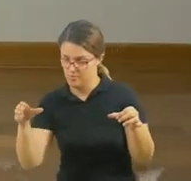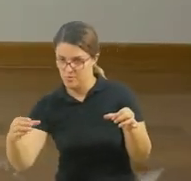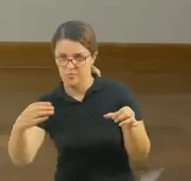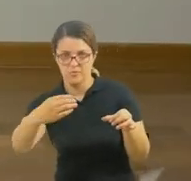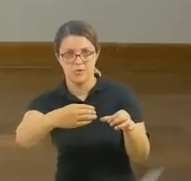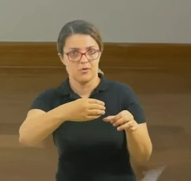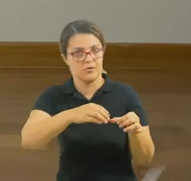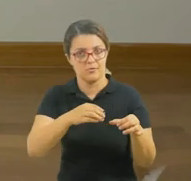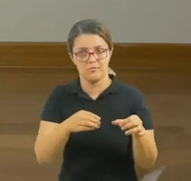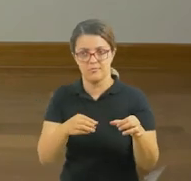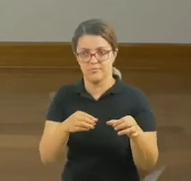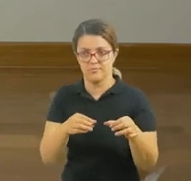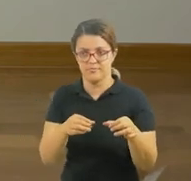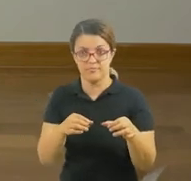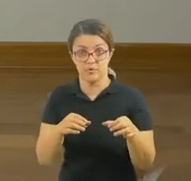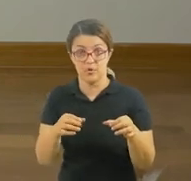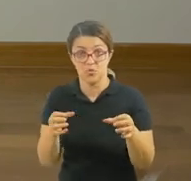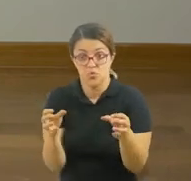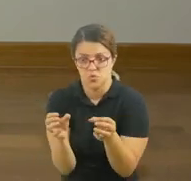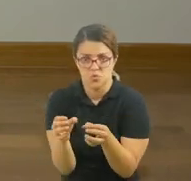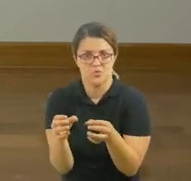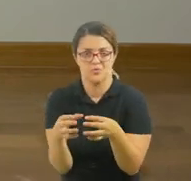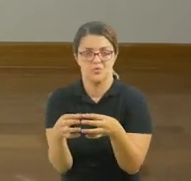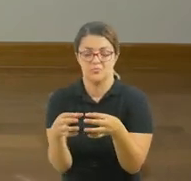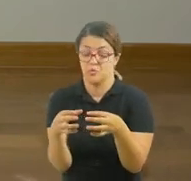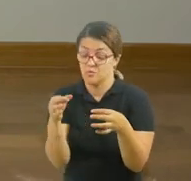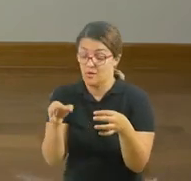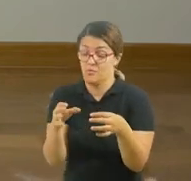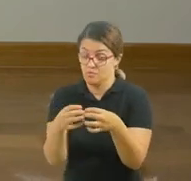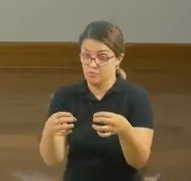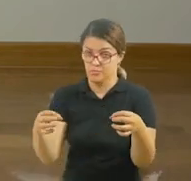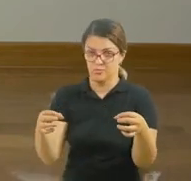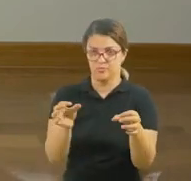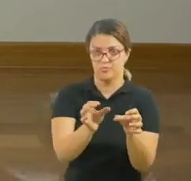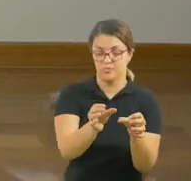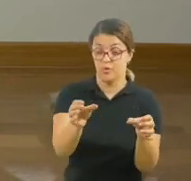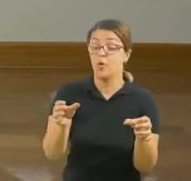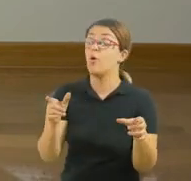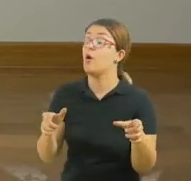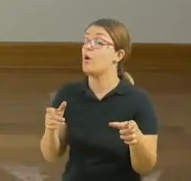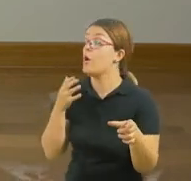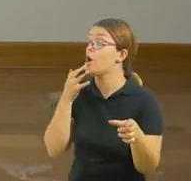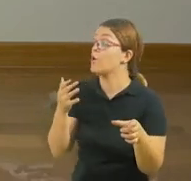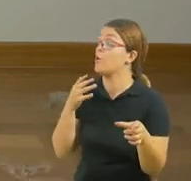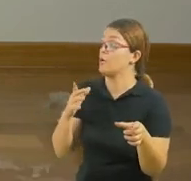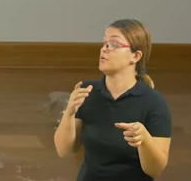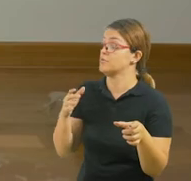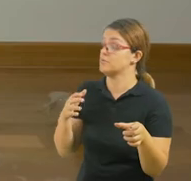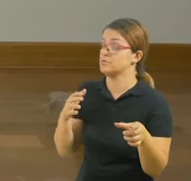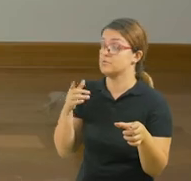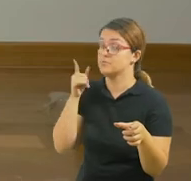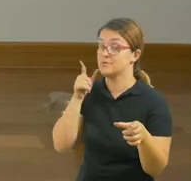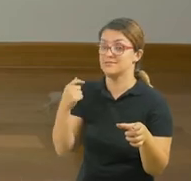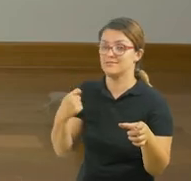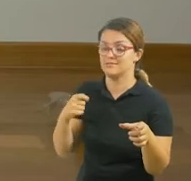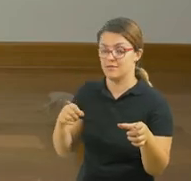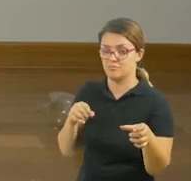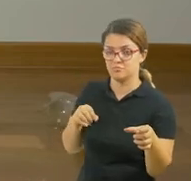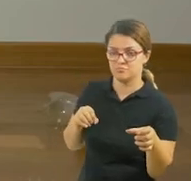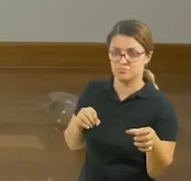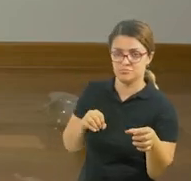aí você consegue indicar para a criança onde ela deve acertar também. Assim ela vai ter que ter um direcionamento, vai mudar